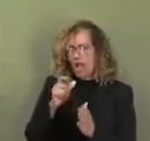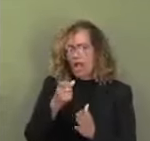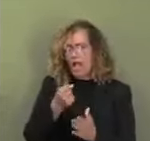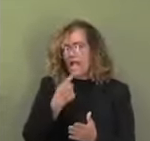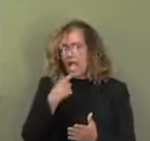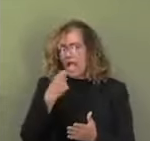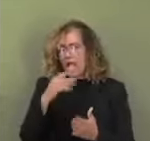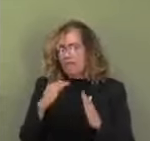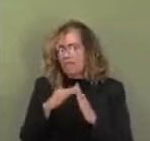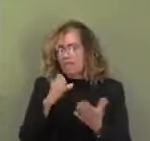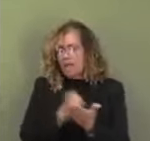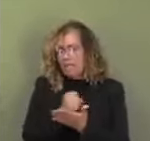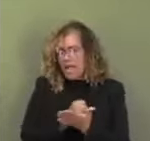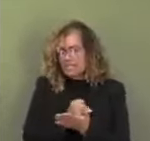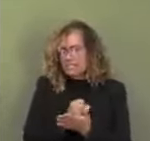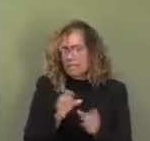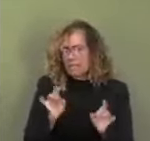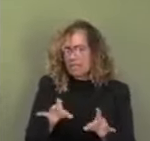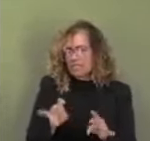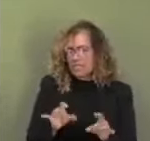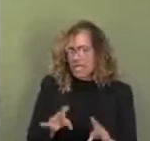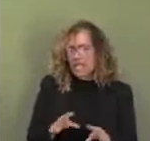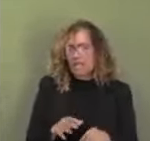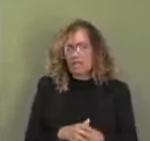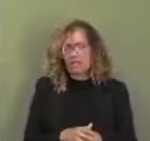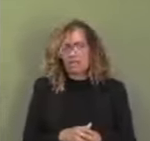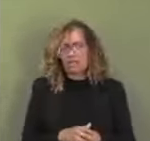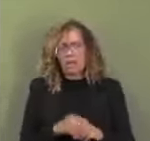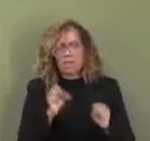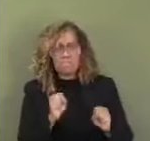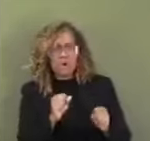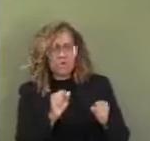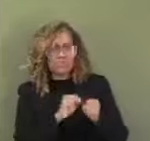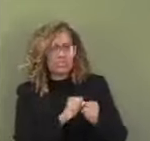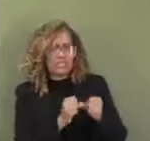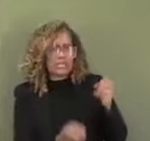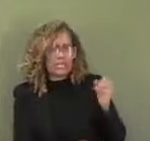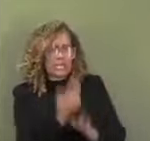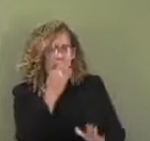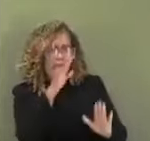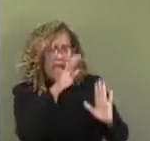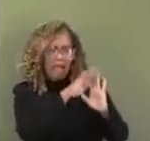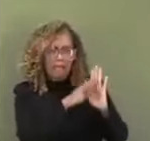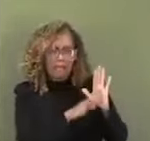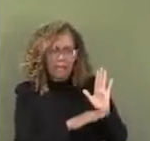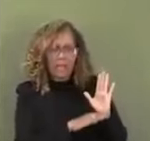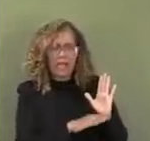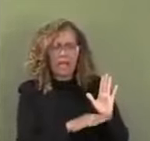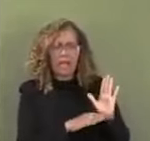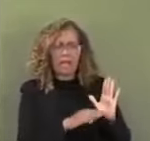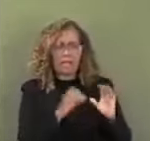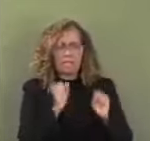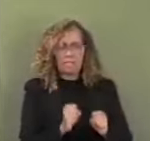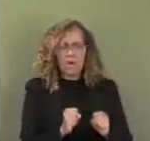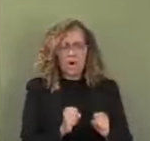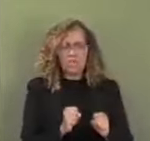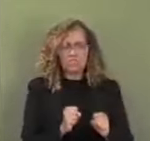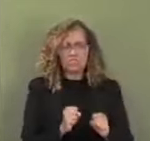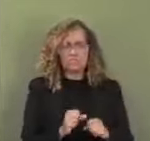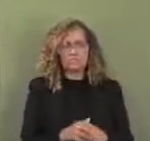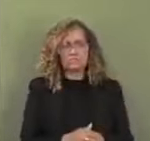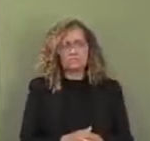Nós vamos ter o Minha Casa Minha Droga? Nós vamos, qual vai ser o modelo? Tem que plantar no fundo de